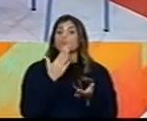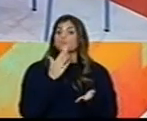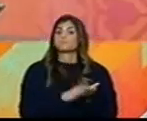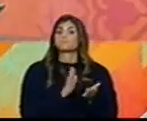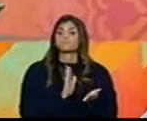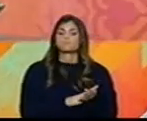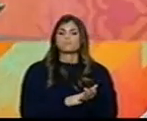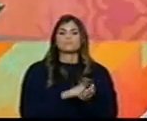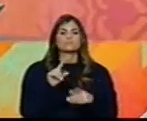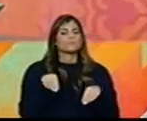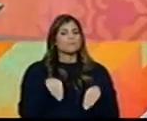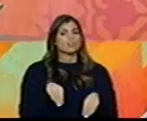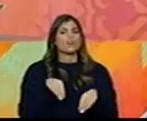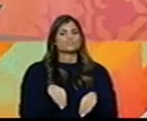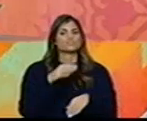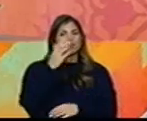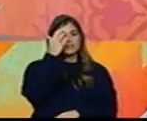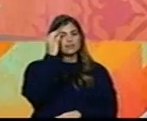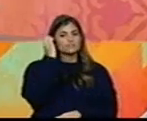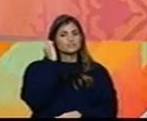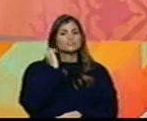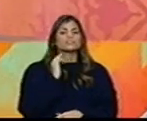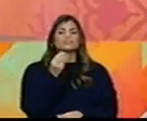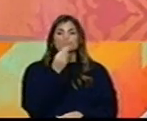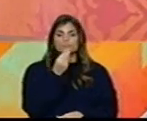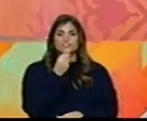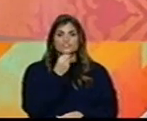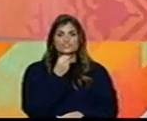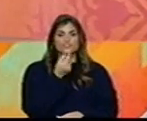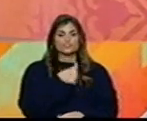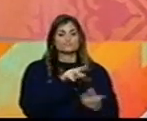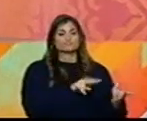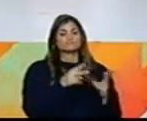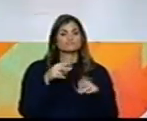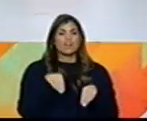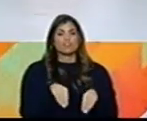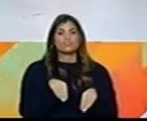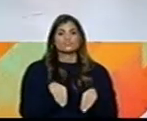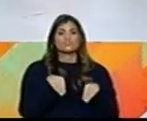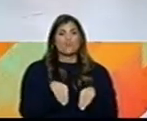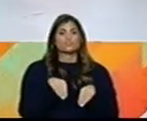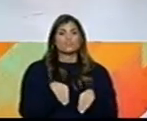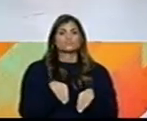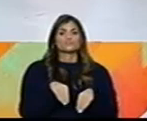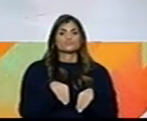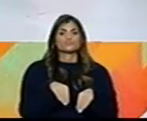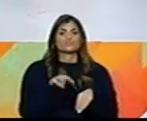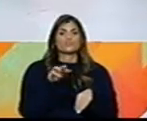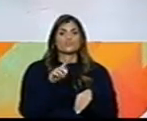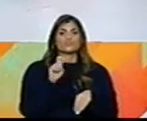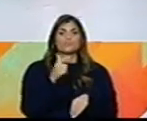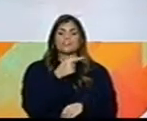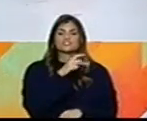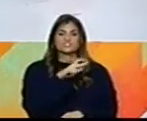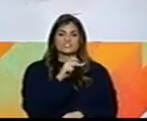também uma loja. Já tem uma loja de produtos. É? Ora, daí passarmos à loja aqui, não é? Sim, não sim. É a loja do Mestre André, mas sim da Luísa